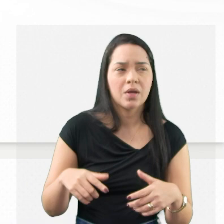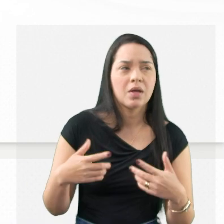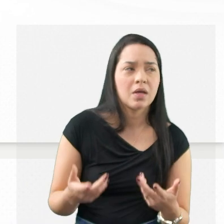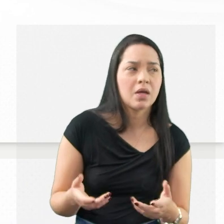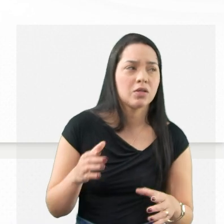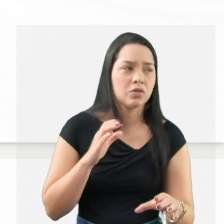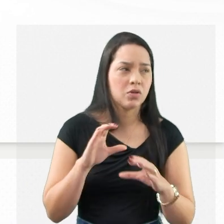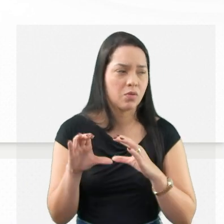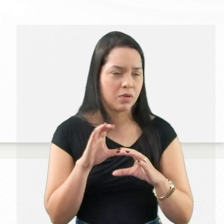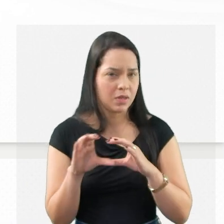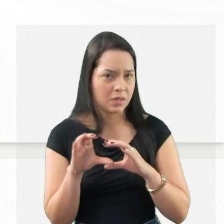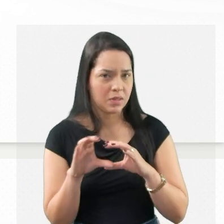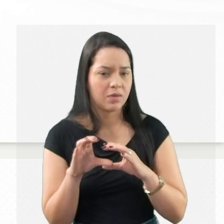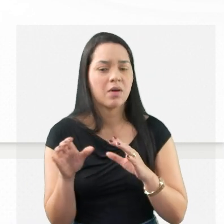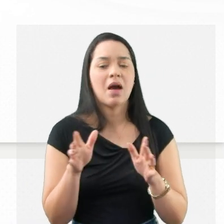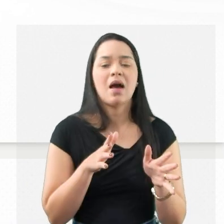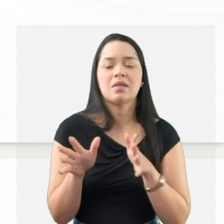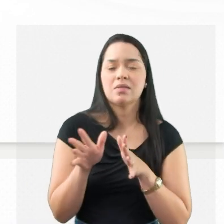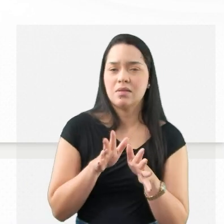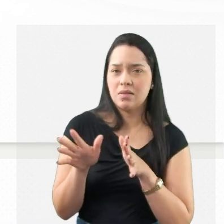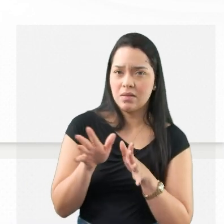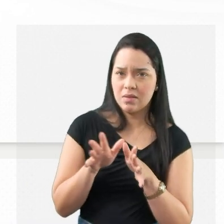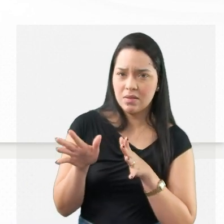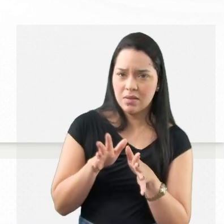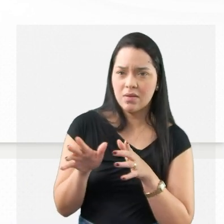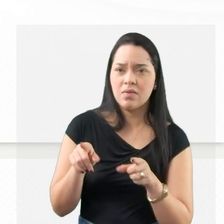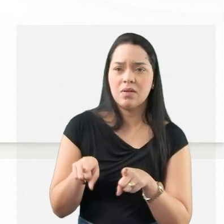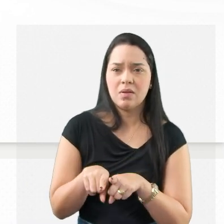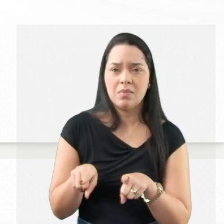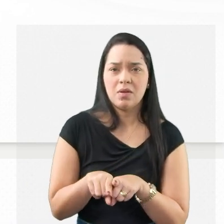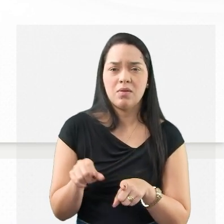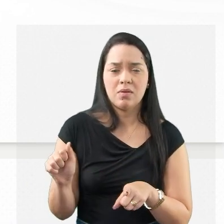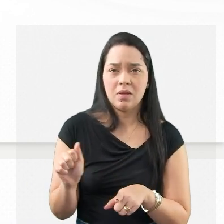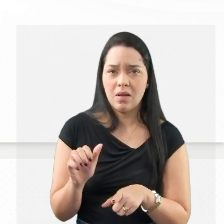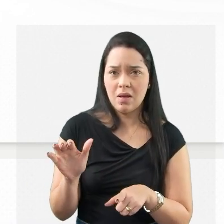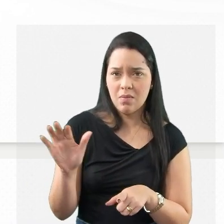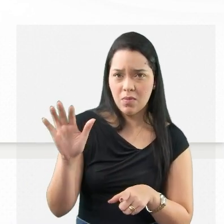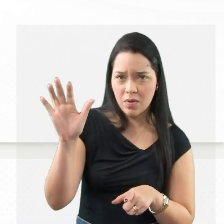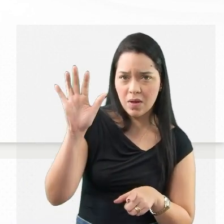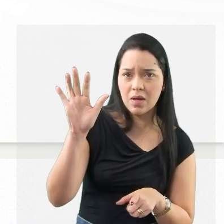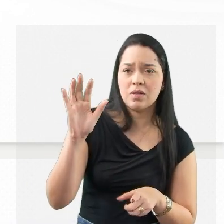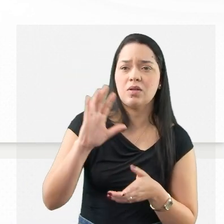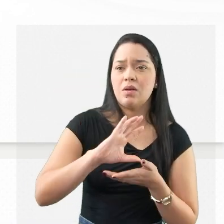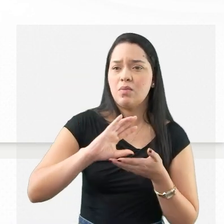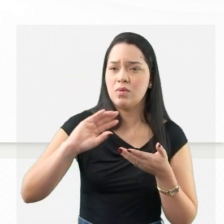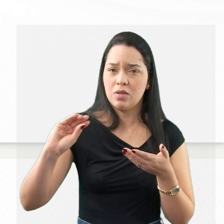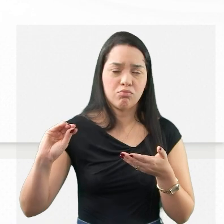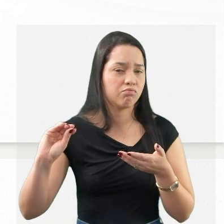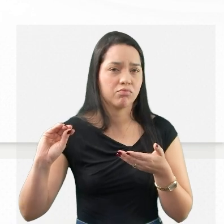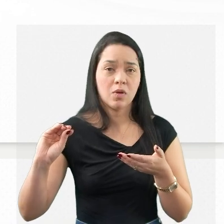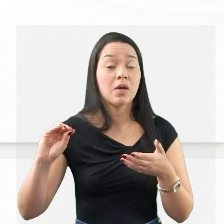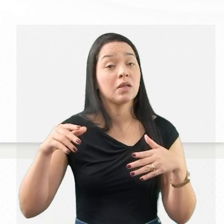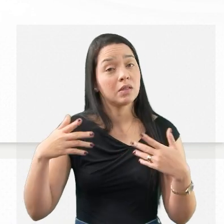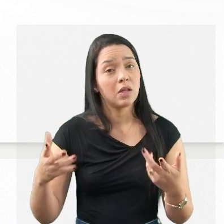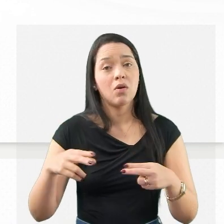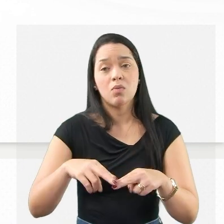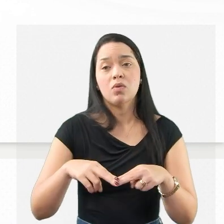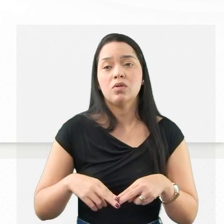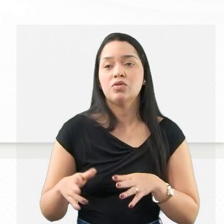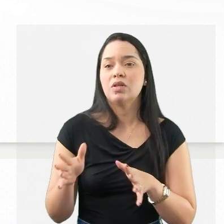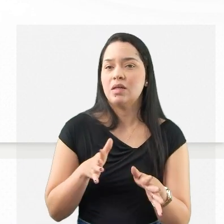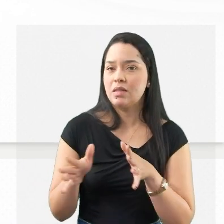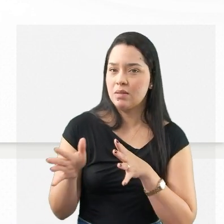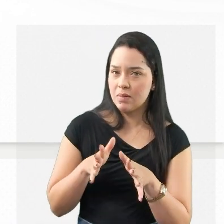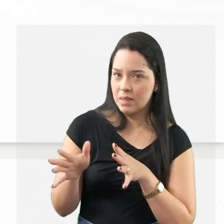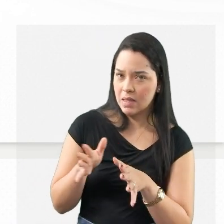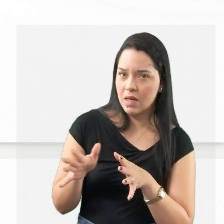de comunicação acessível, né, uma literatura muito cara no sentido de reprodução. Nesse sentido que a gente fala de